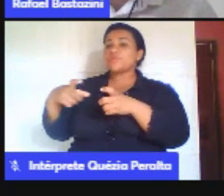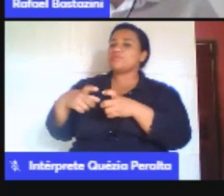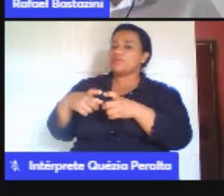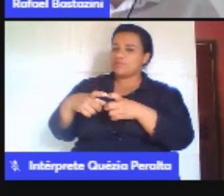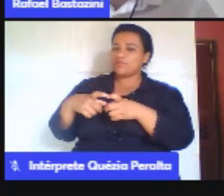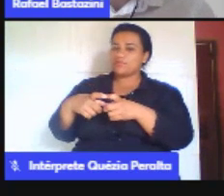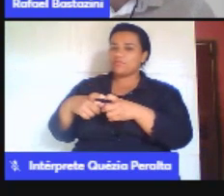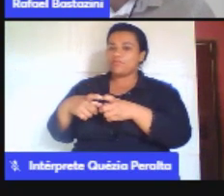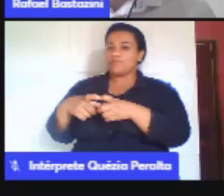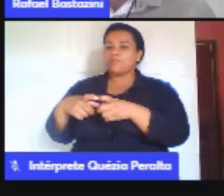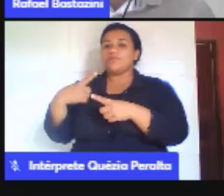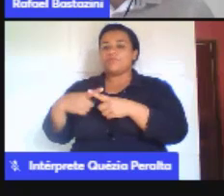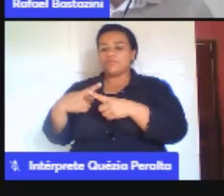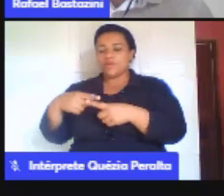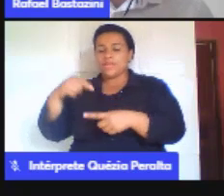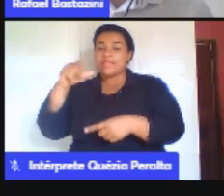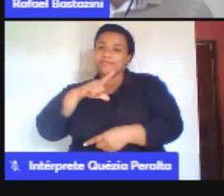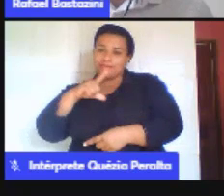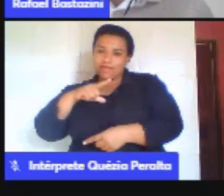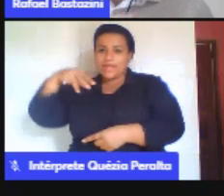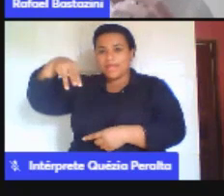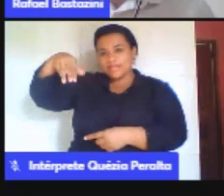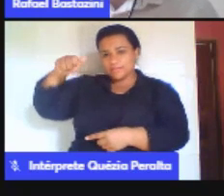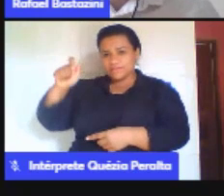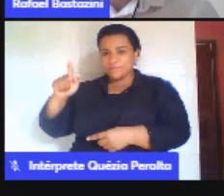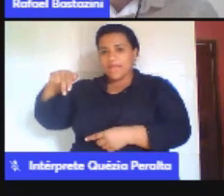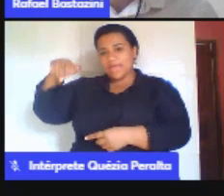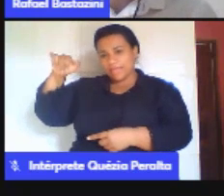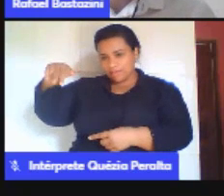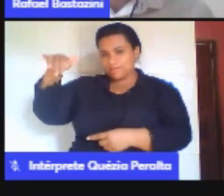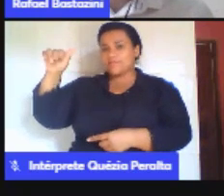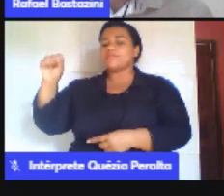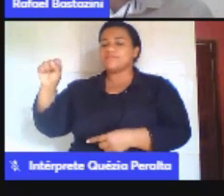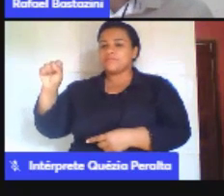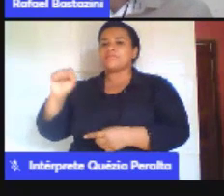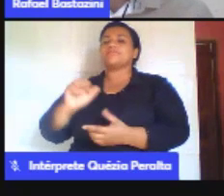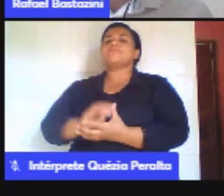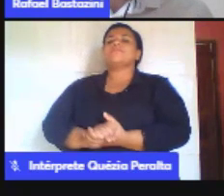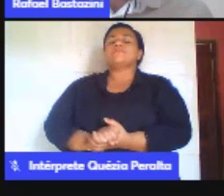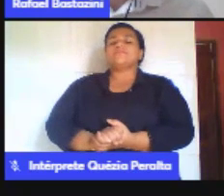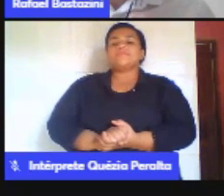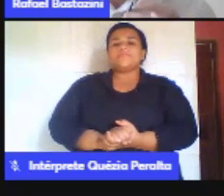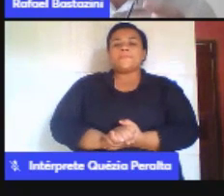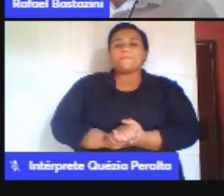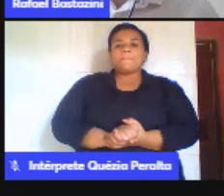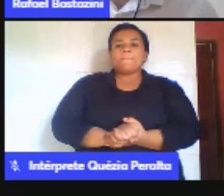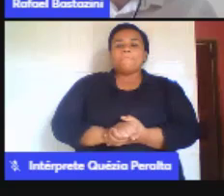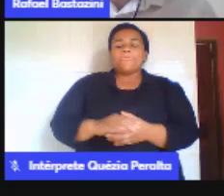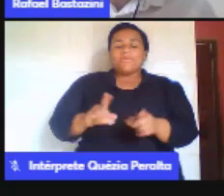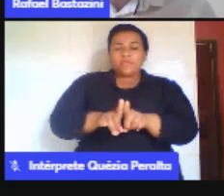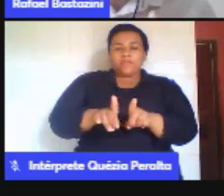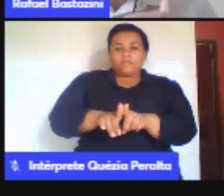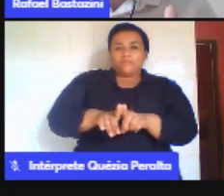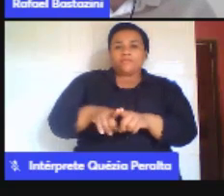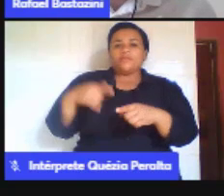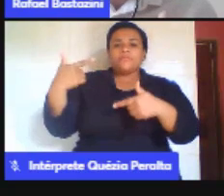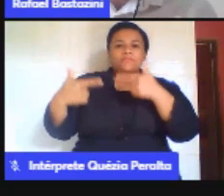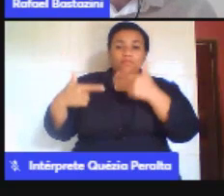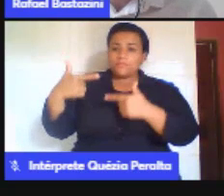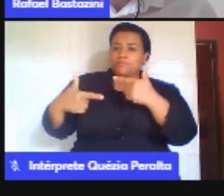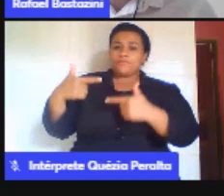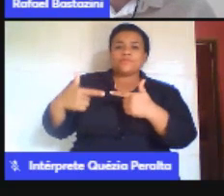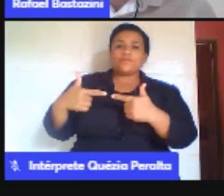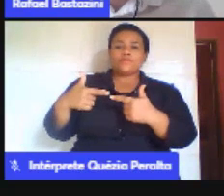trabalho. Além disso, houve também uma política de incentivo a